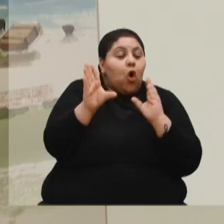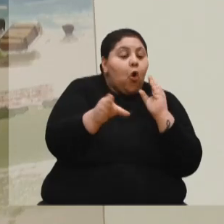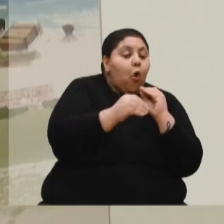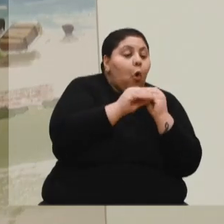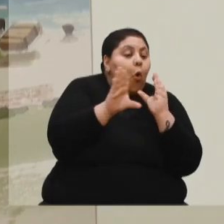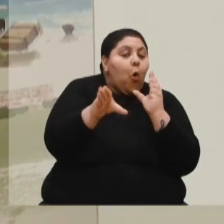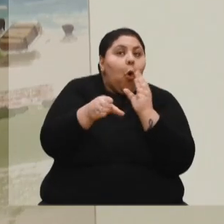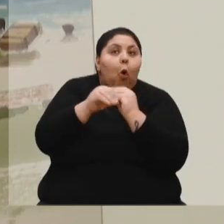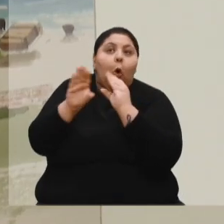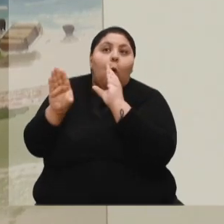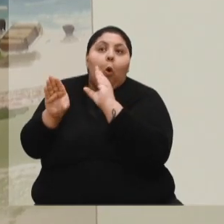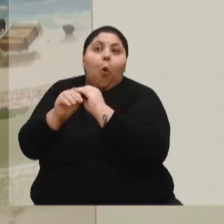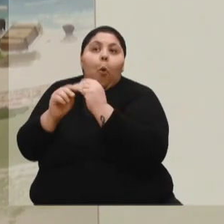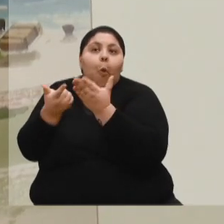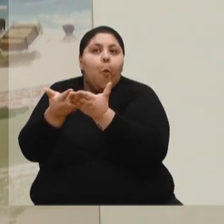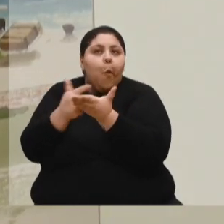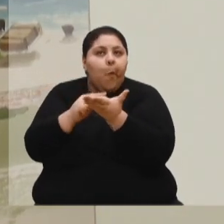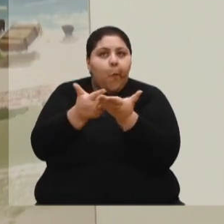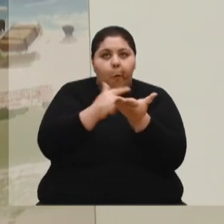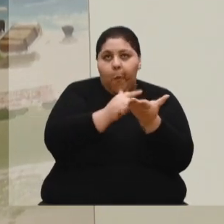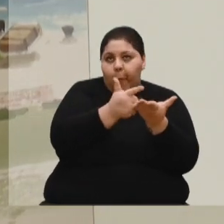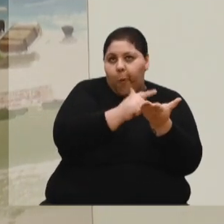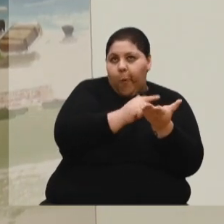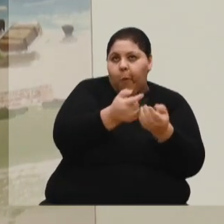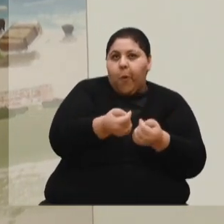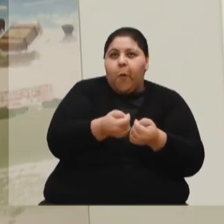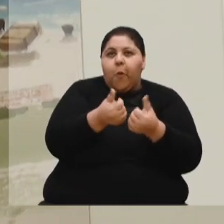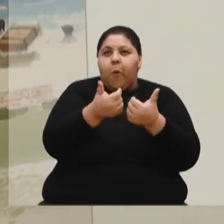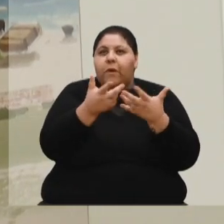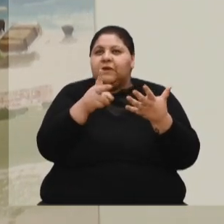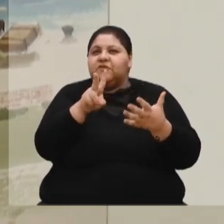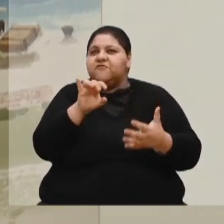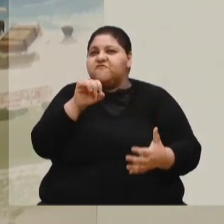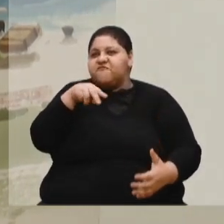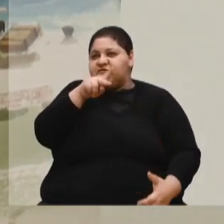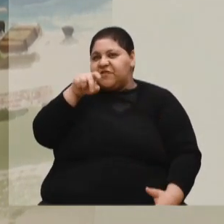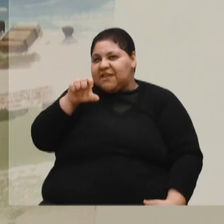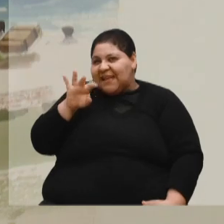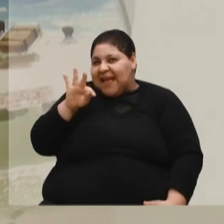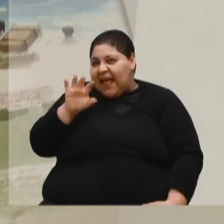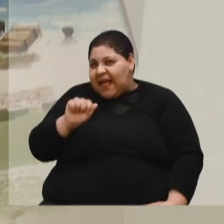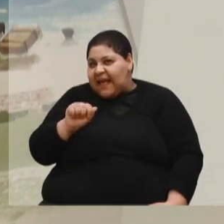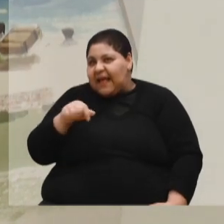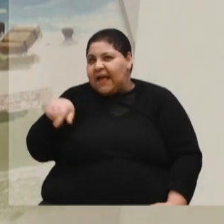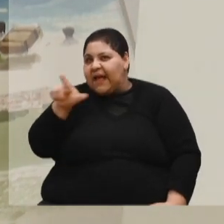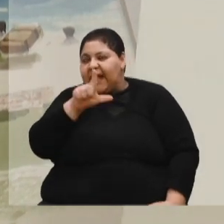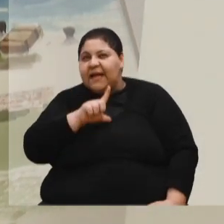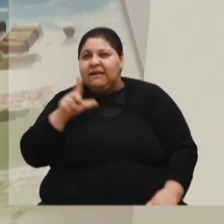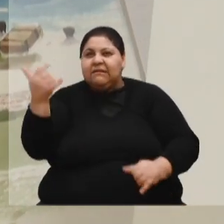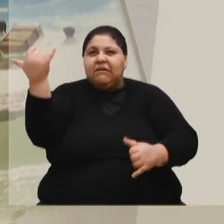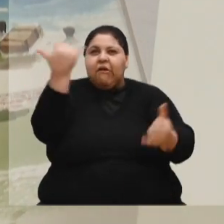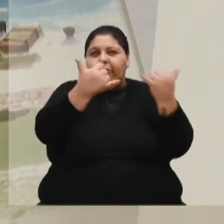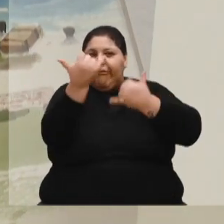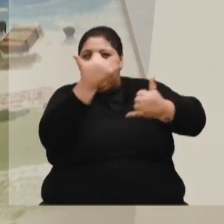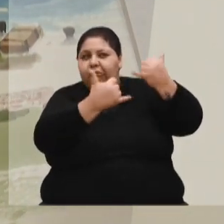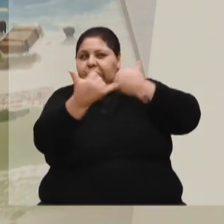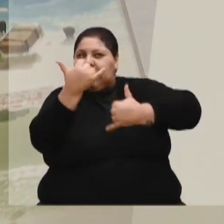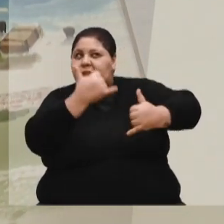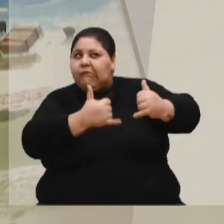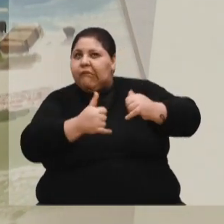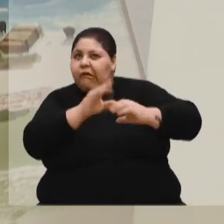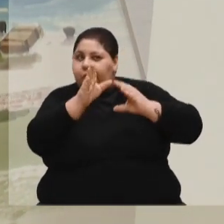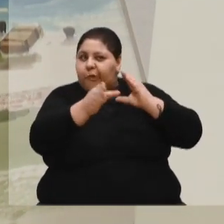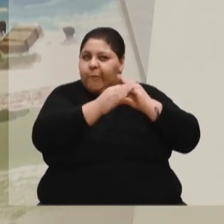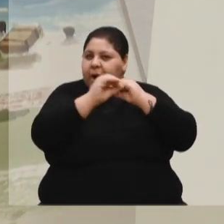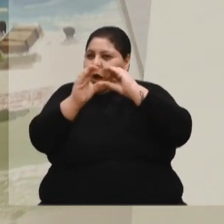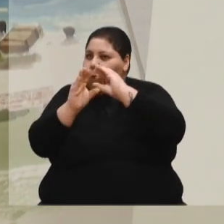complementando, né, essa obra, digamos, né? Quase que uma vinheta, e aí você busca as demais informações realmente para